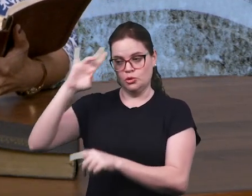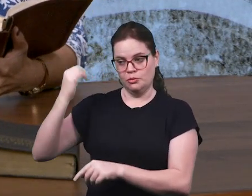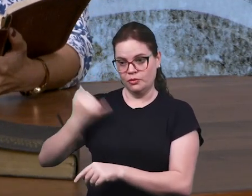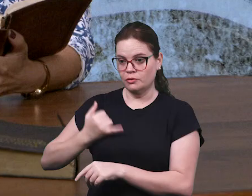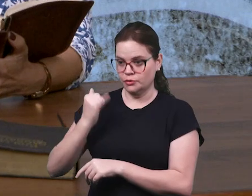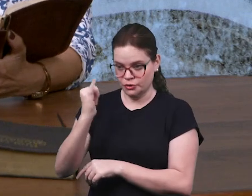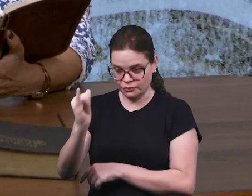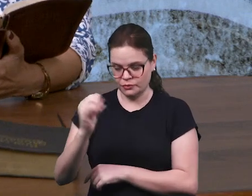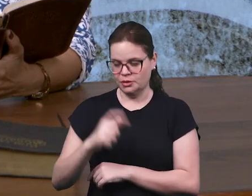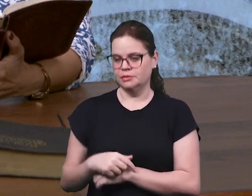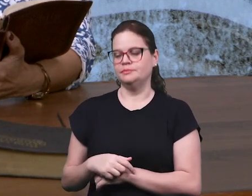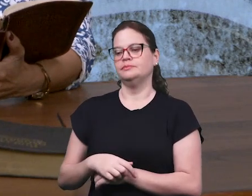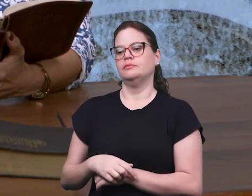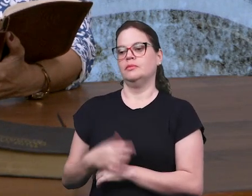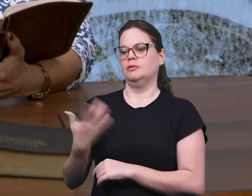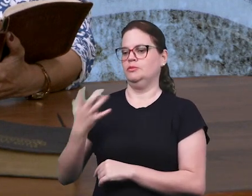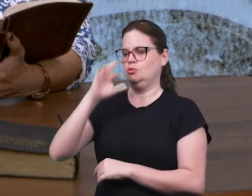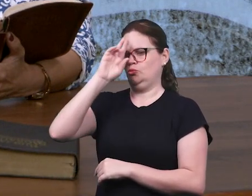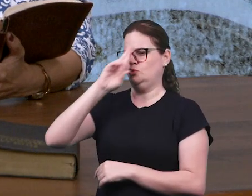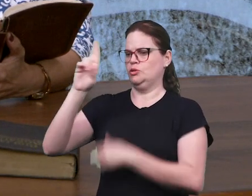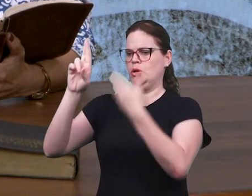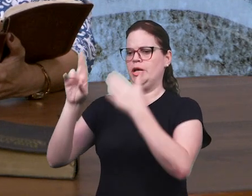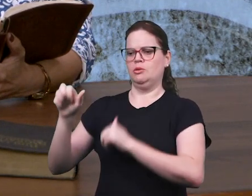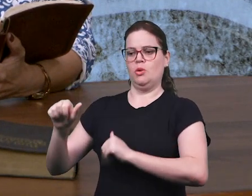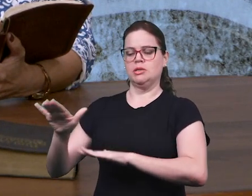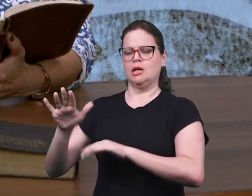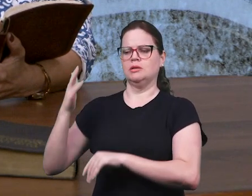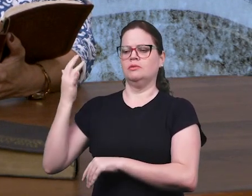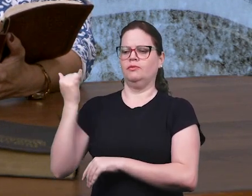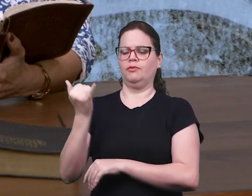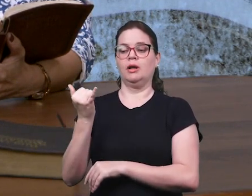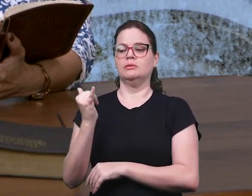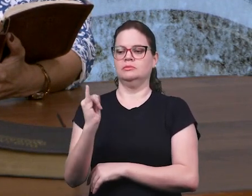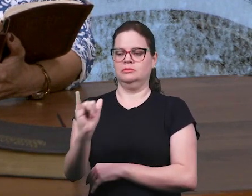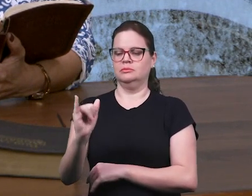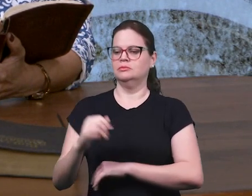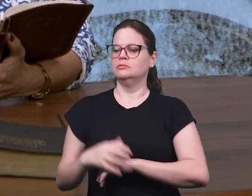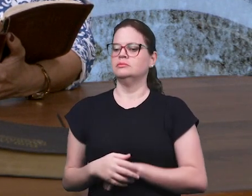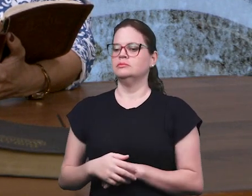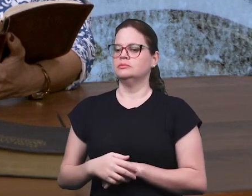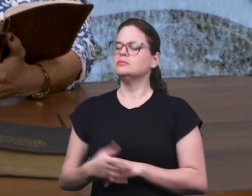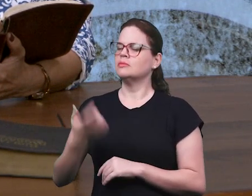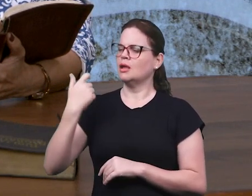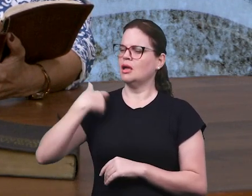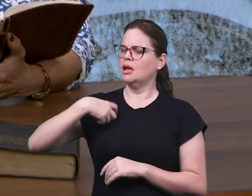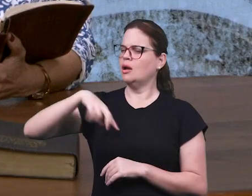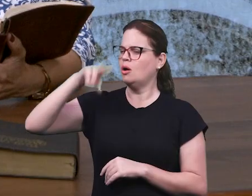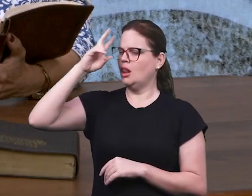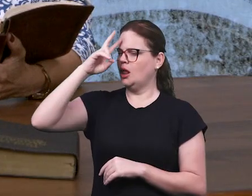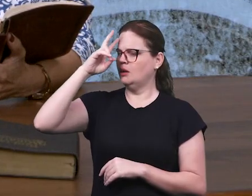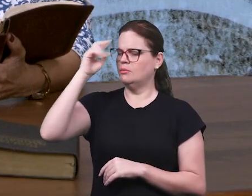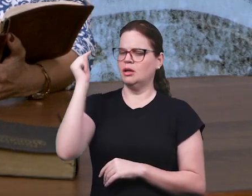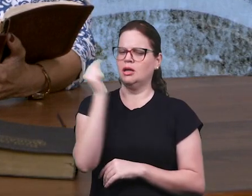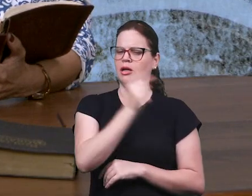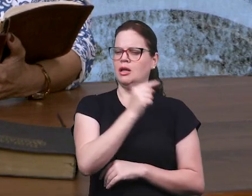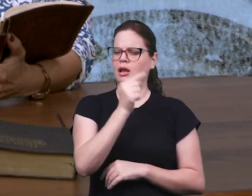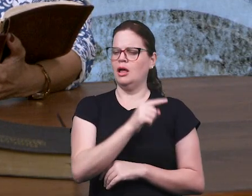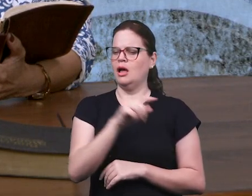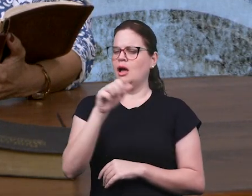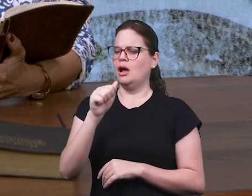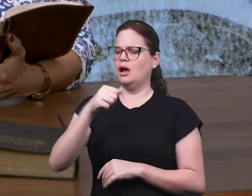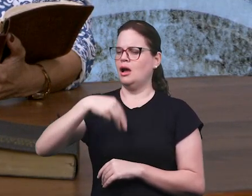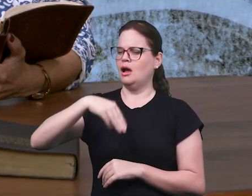Assim diz o Senhor dos Exércitos: eu me recordei do que fez Amaleque a